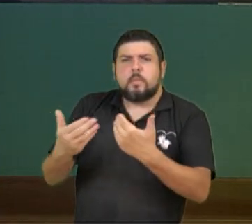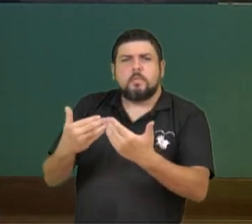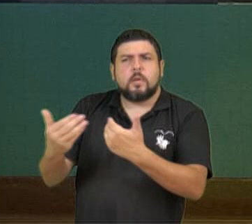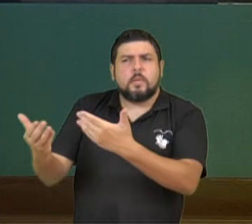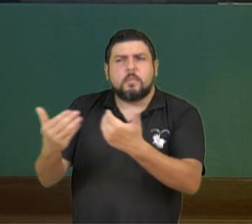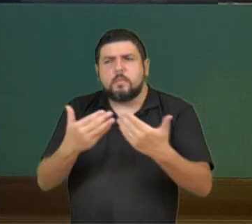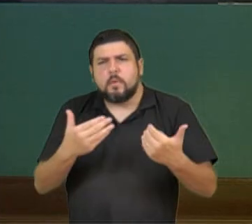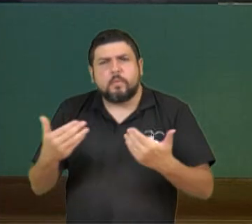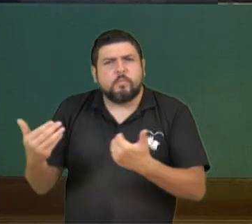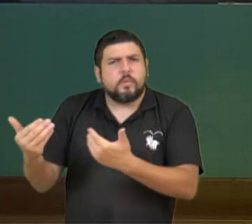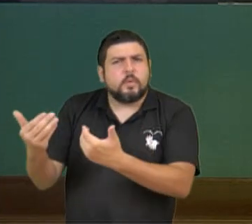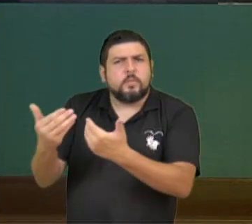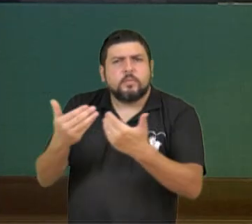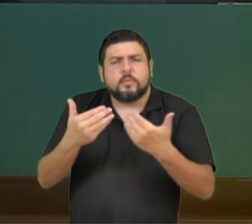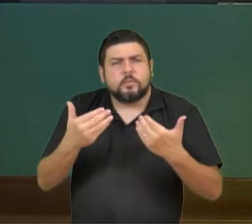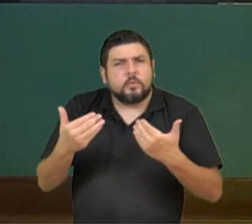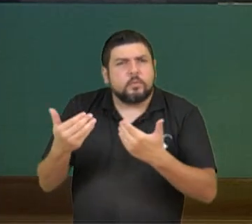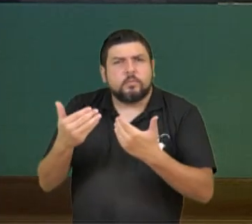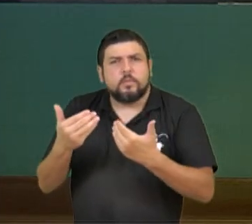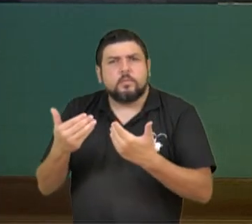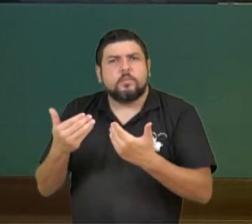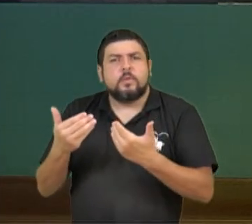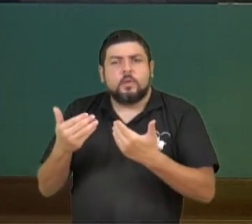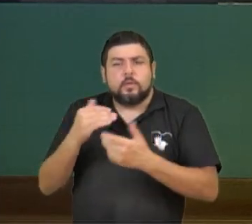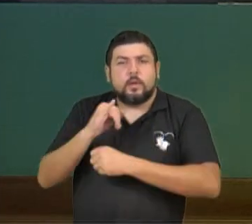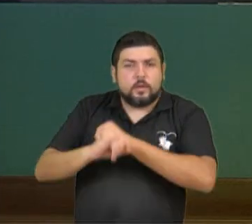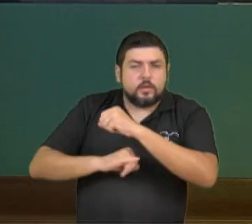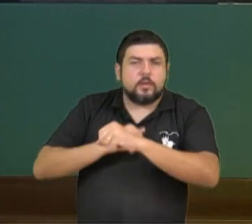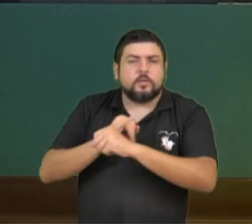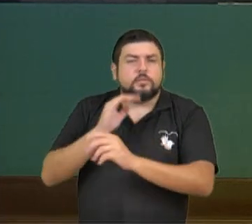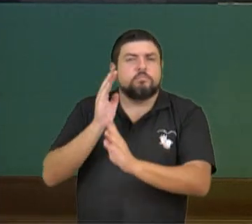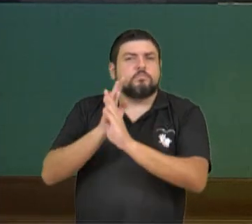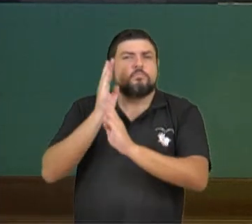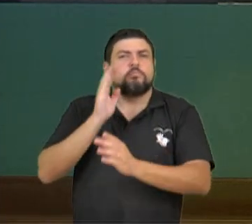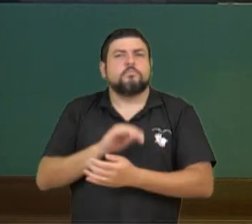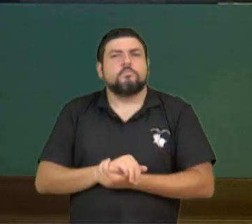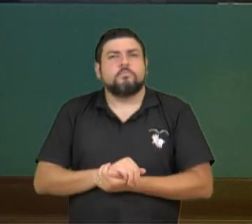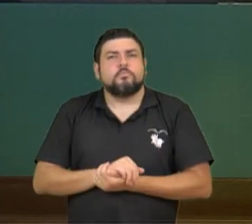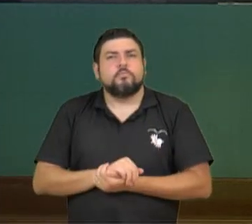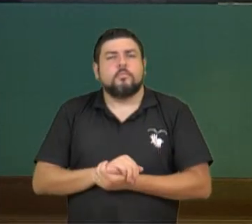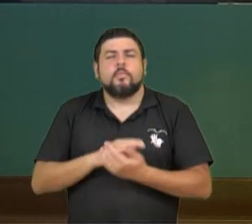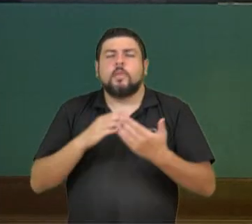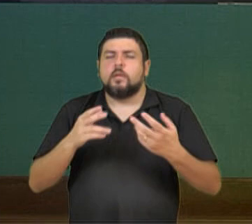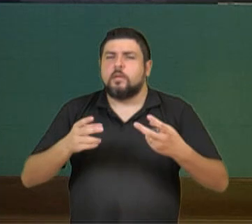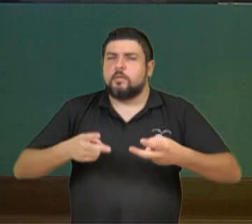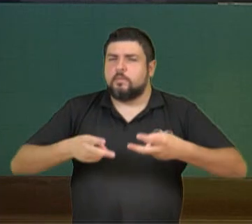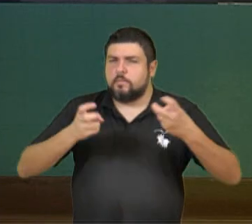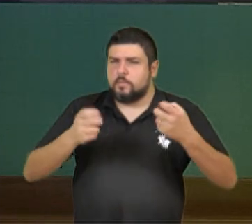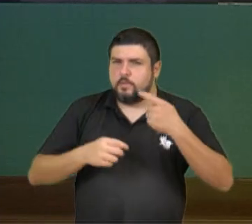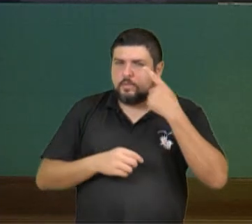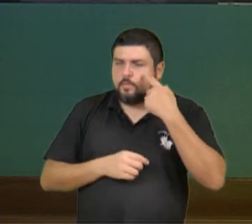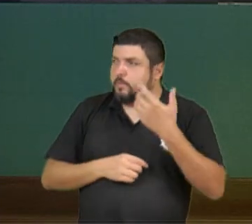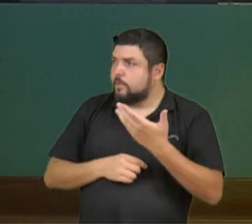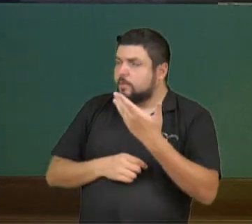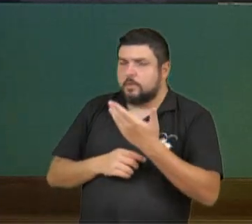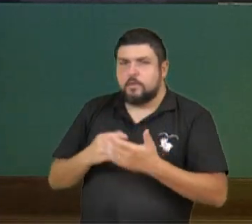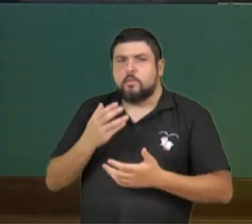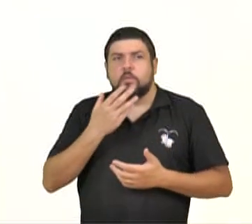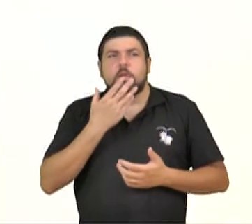nos tornando uma aldeia global. Para isso também, observem aqui, nós temos um adensamento de